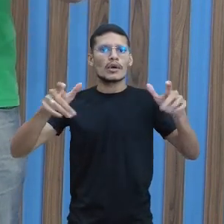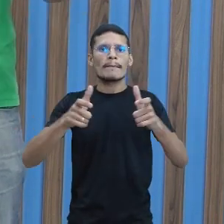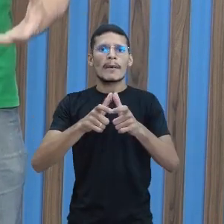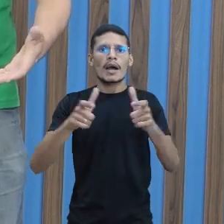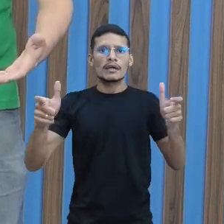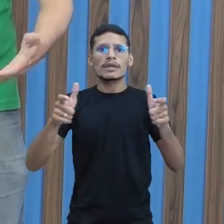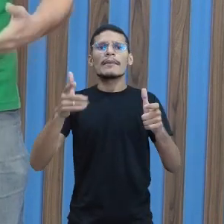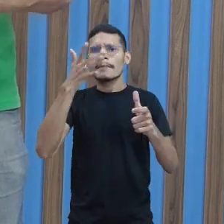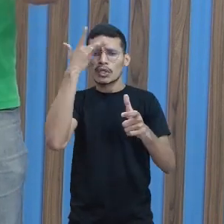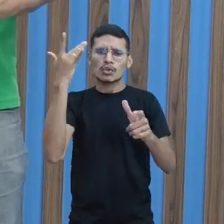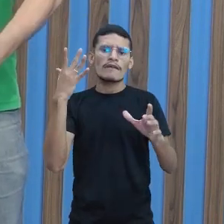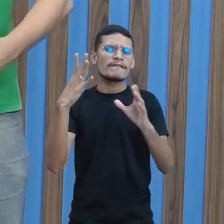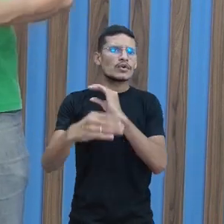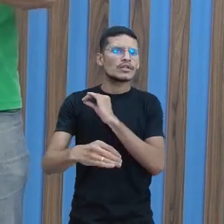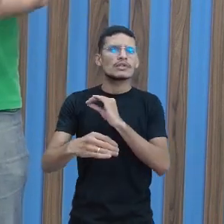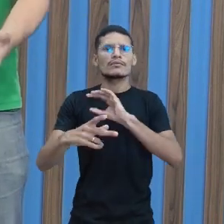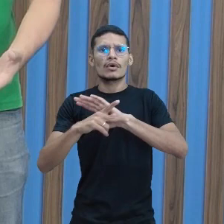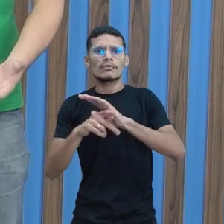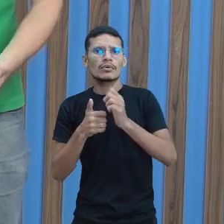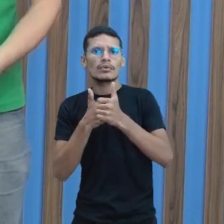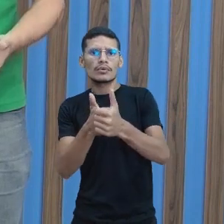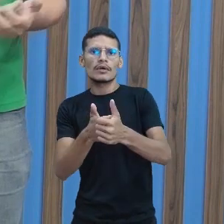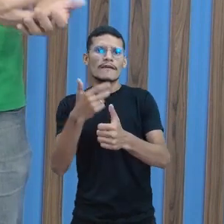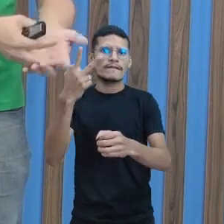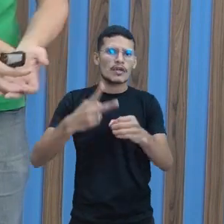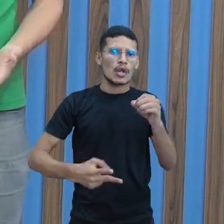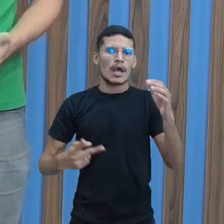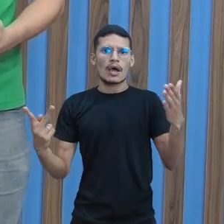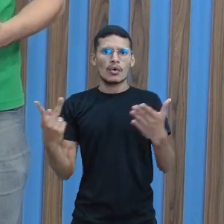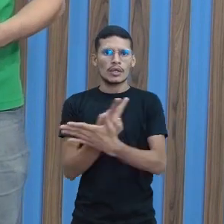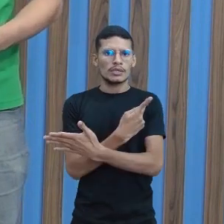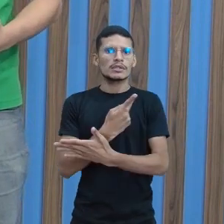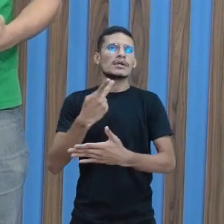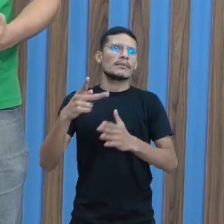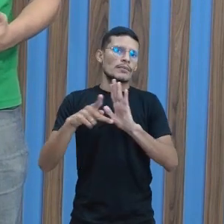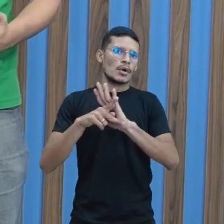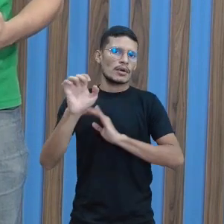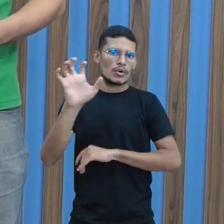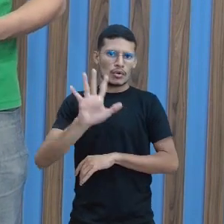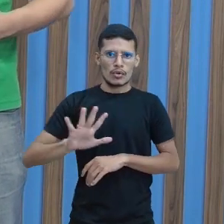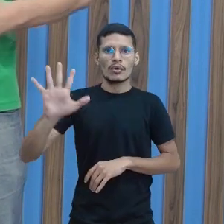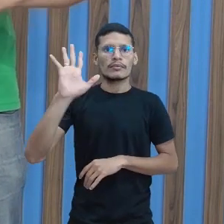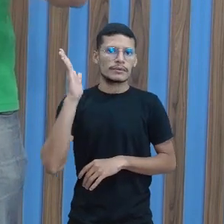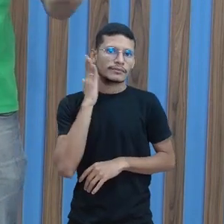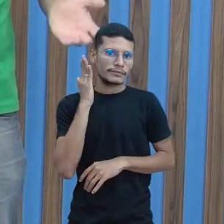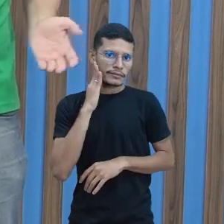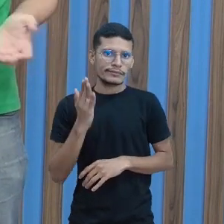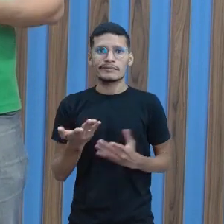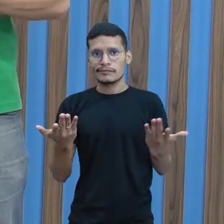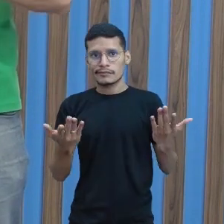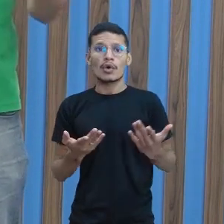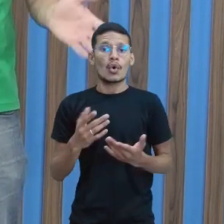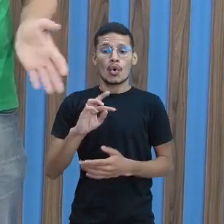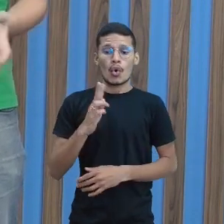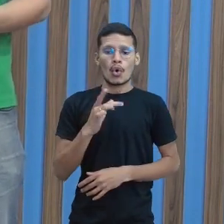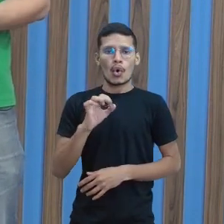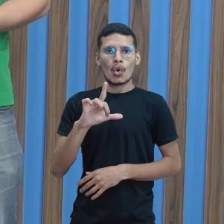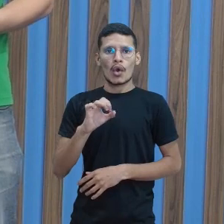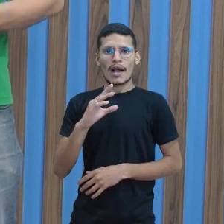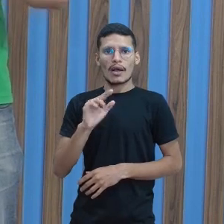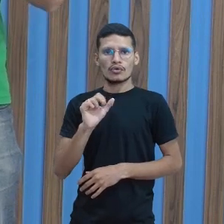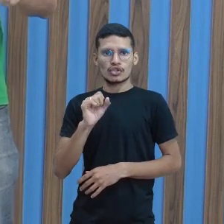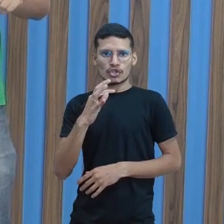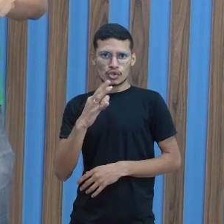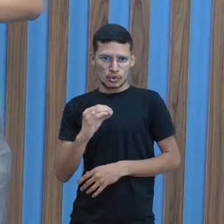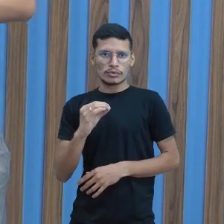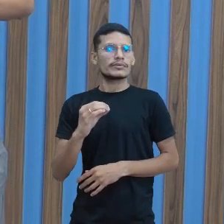gente fugindo da perseguição e das violências que estavam acontecendo na Europa. Não é? Então, o próprio Holocausto, que por si só